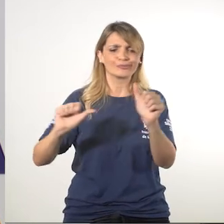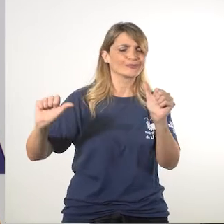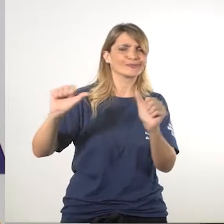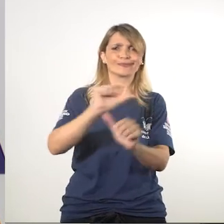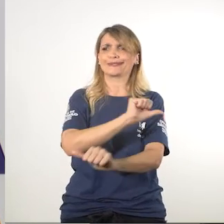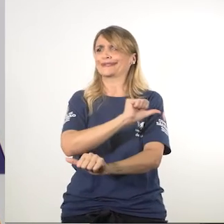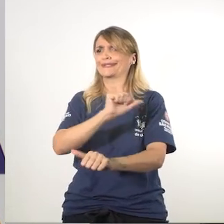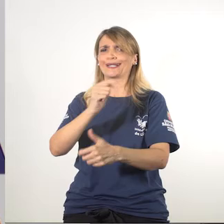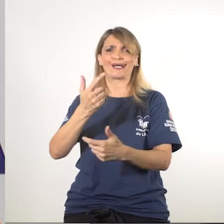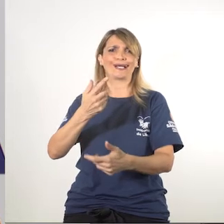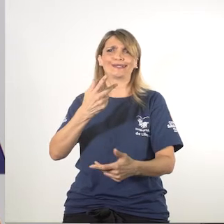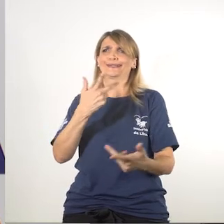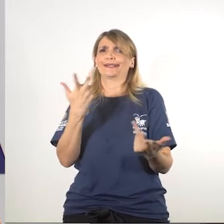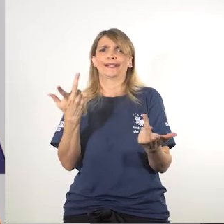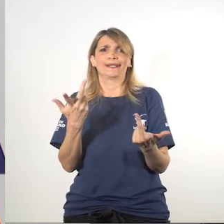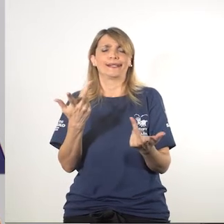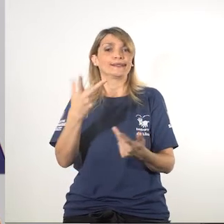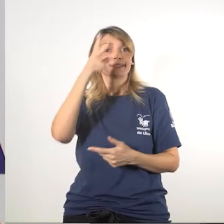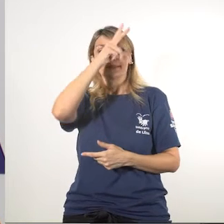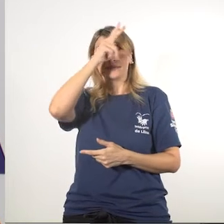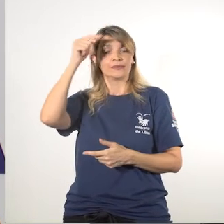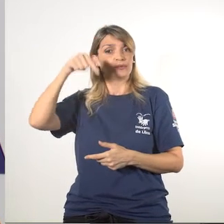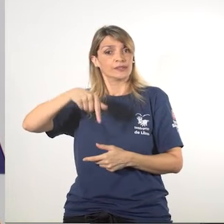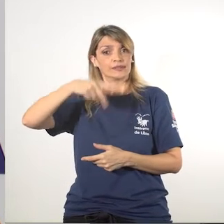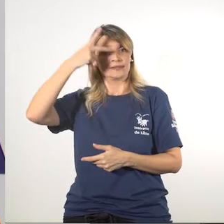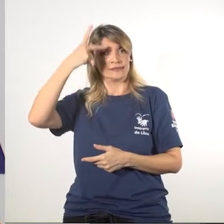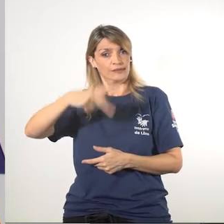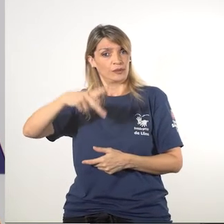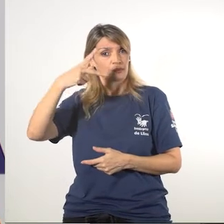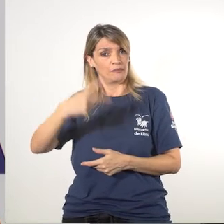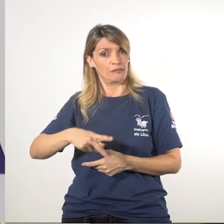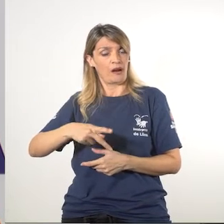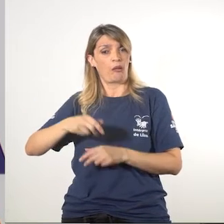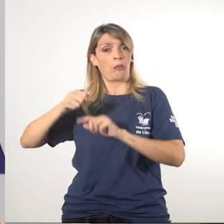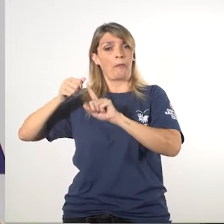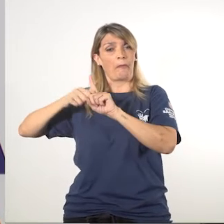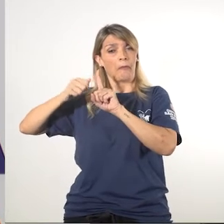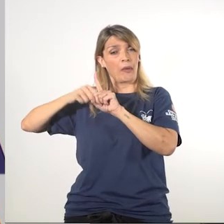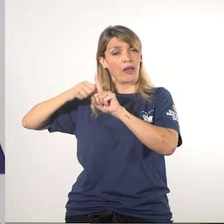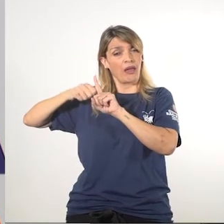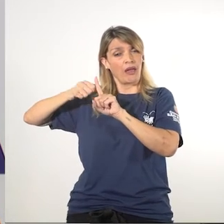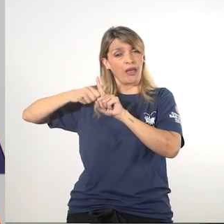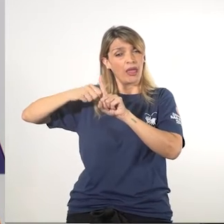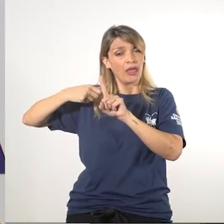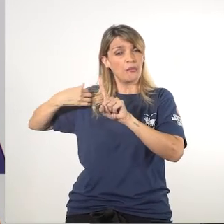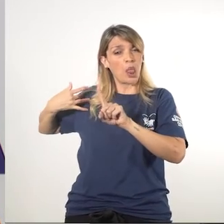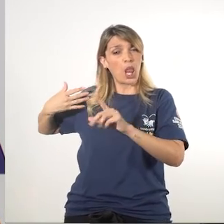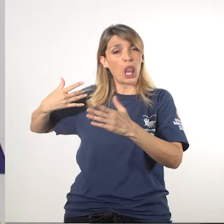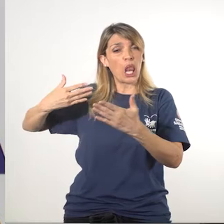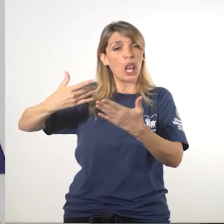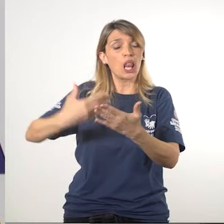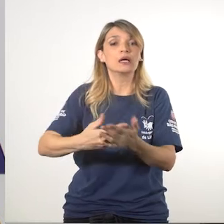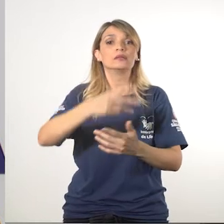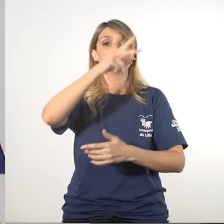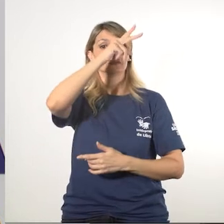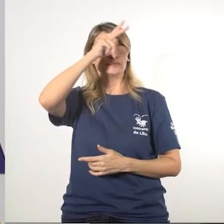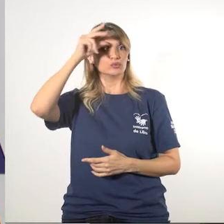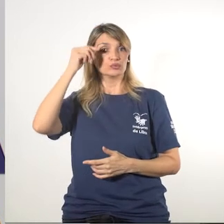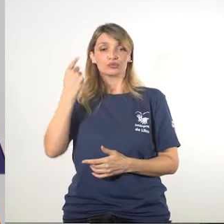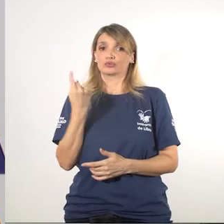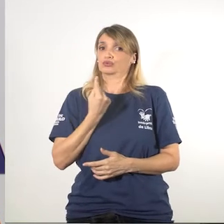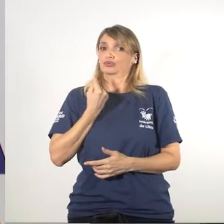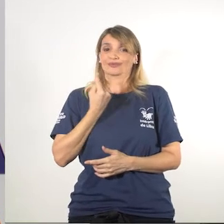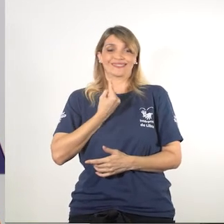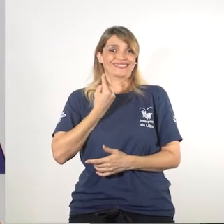de interpretação da Prefeitura de São Paulo. Há meses que eu venho dizendo que a Prefeitura